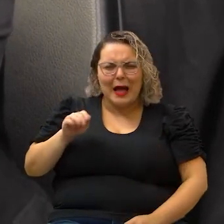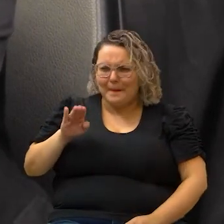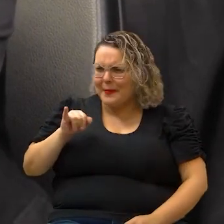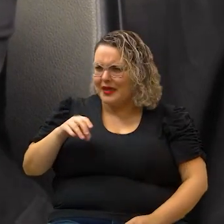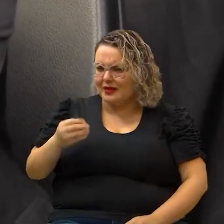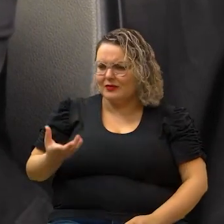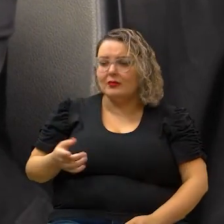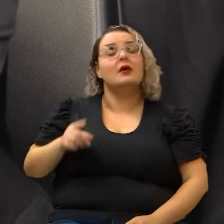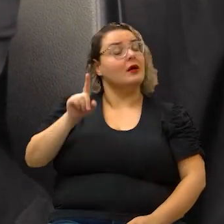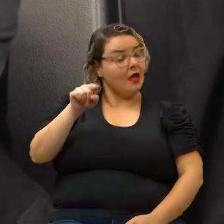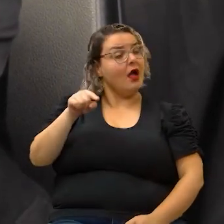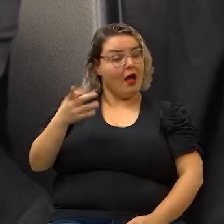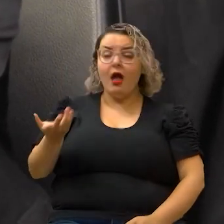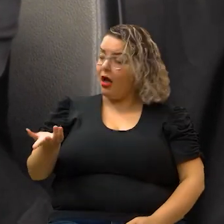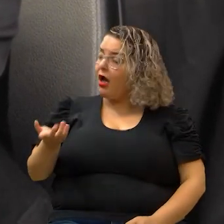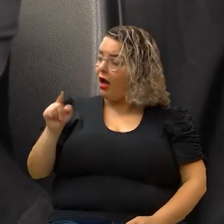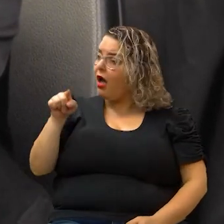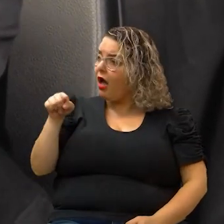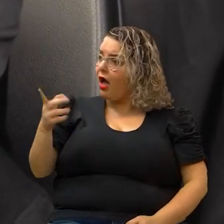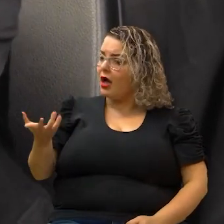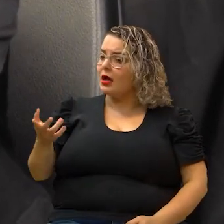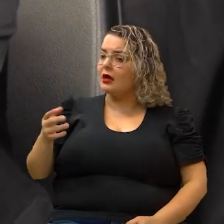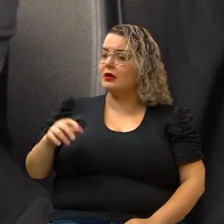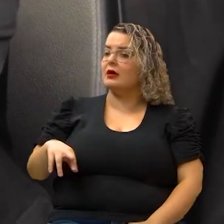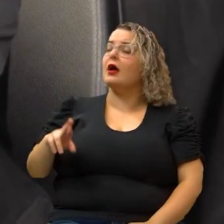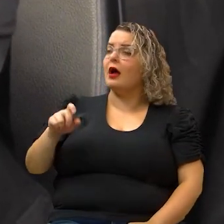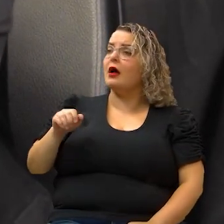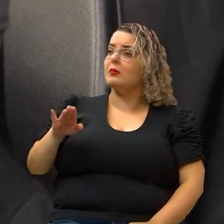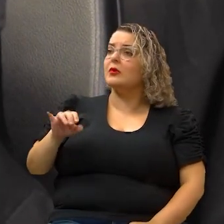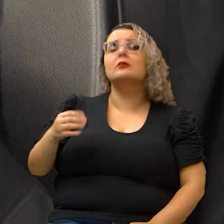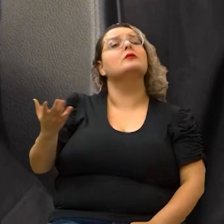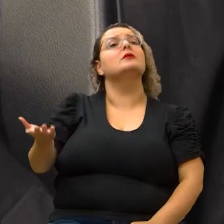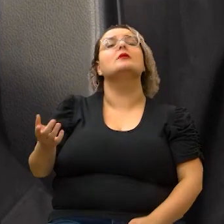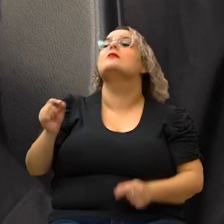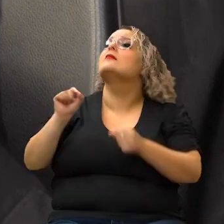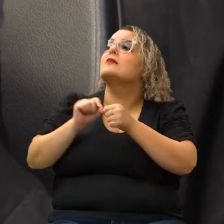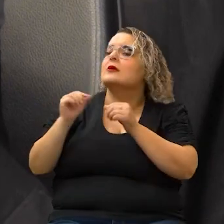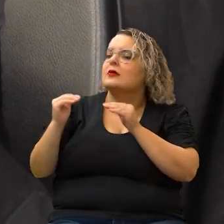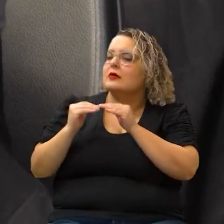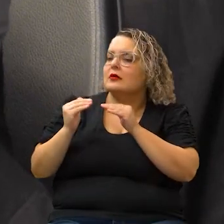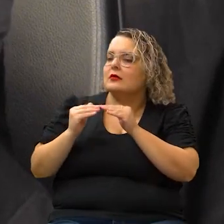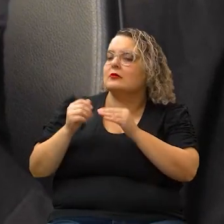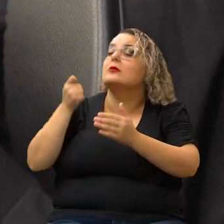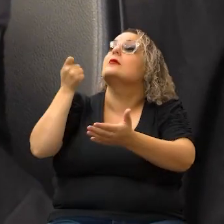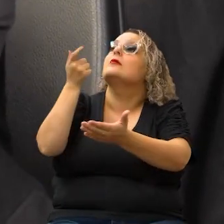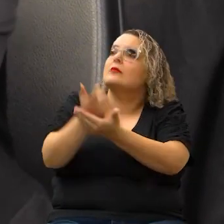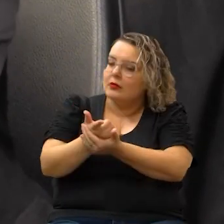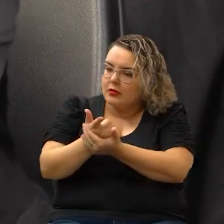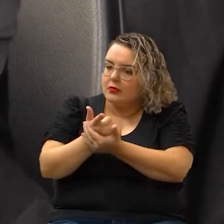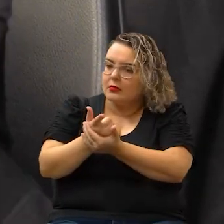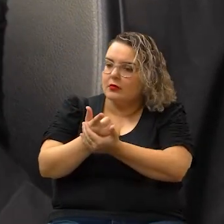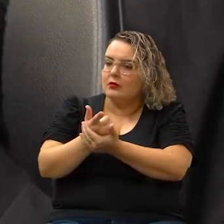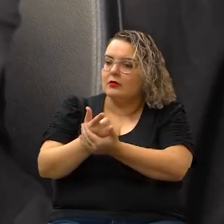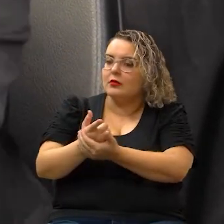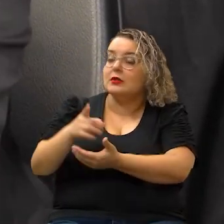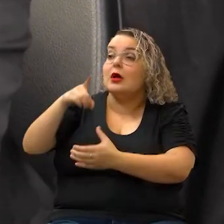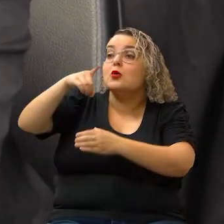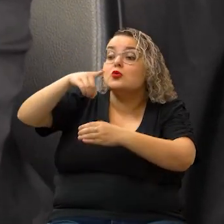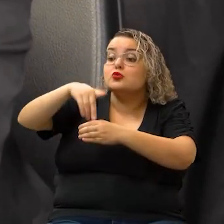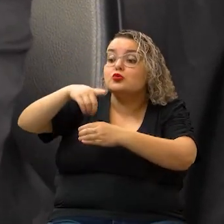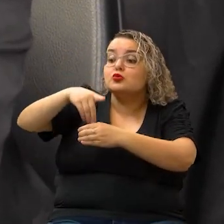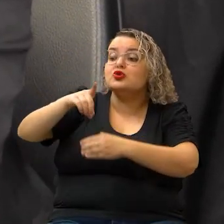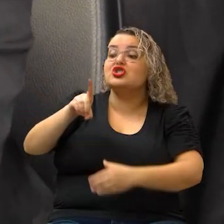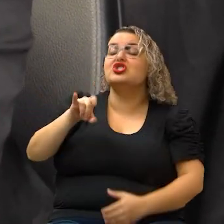rabino? Eu perguntei para a moça. Ele falou, ele é. Falei, ele é rabino, é. Falei, então vamos fazer o seguinte, eu vou pagar, eu vou dar o